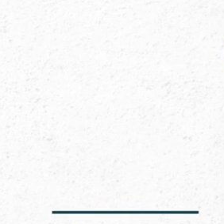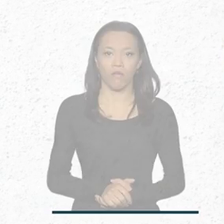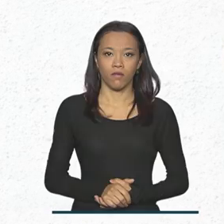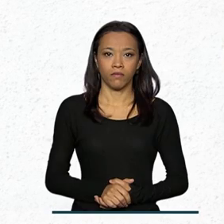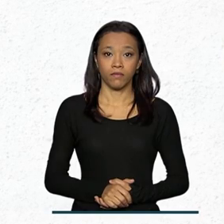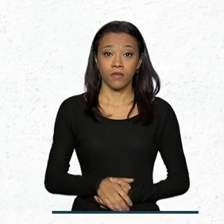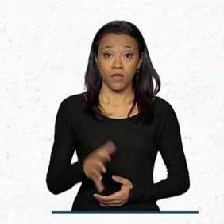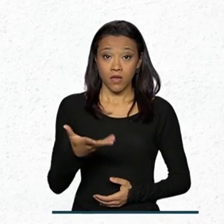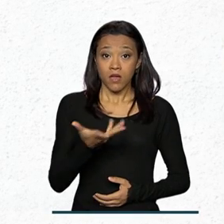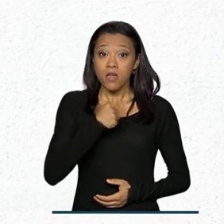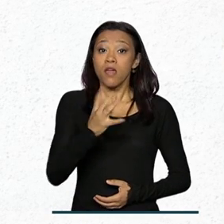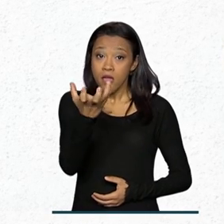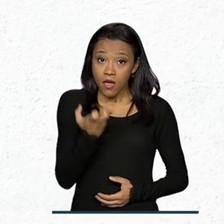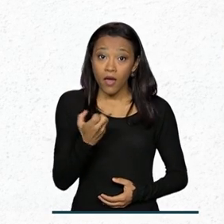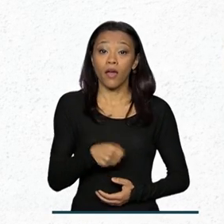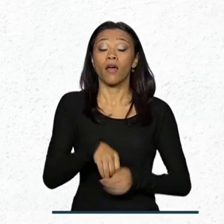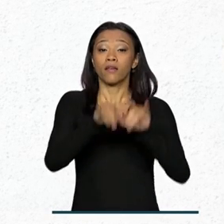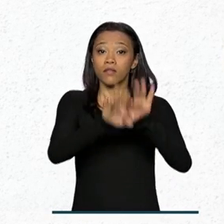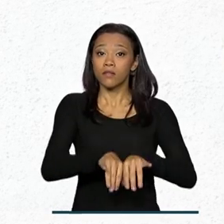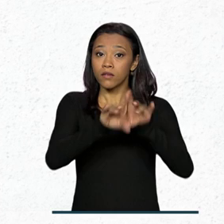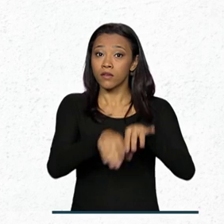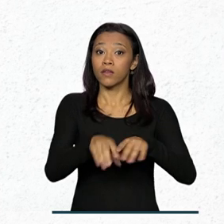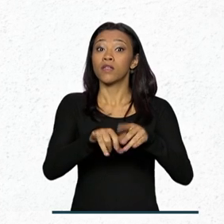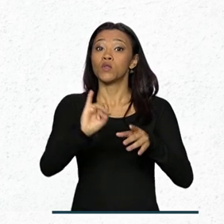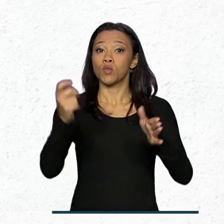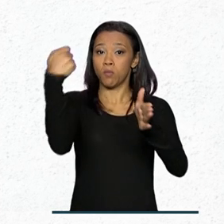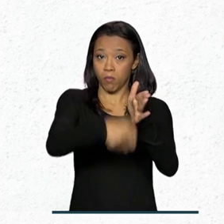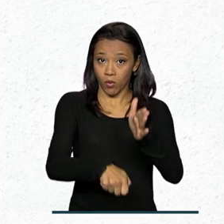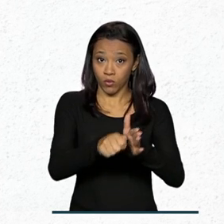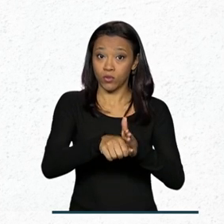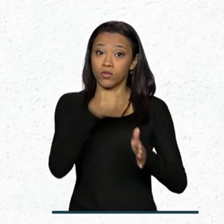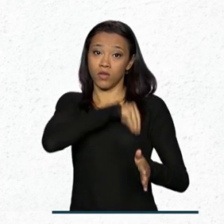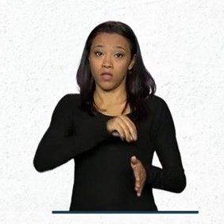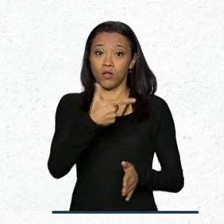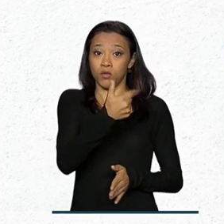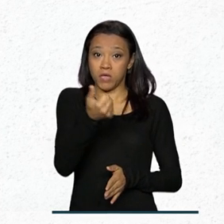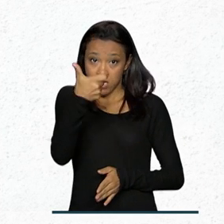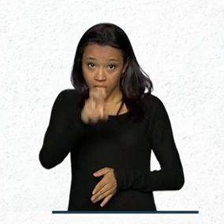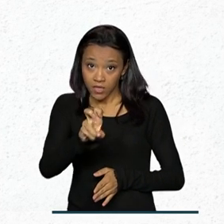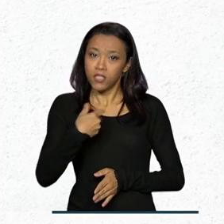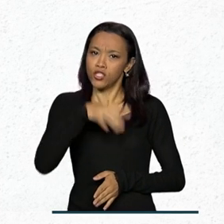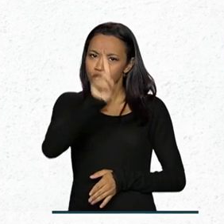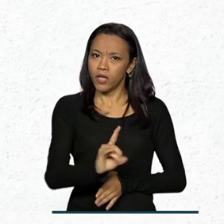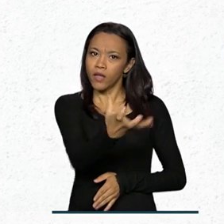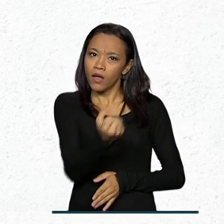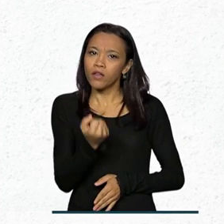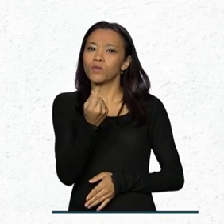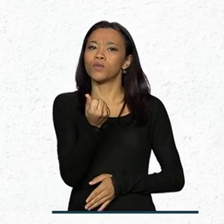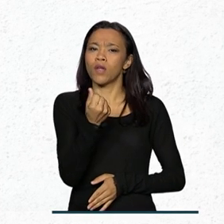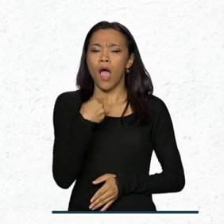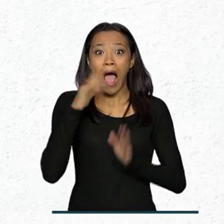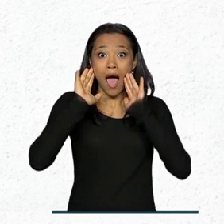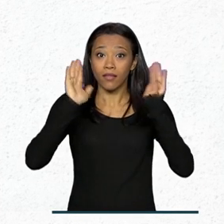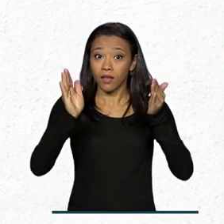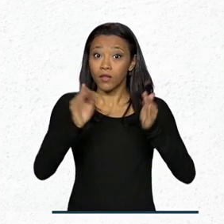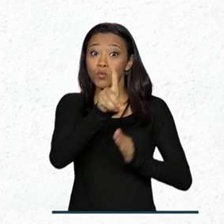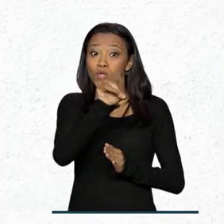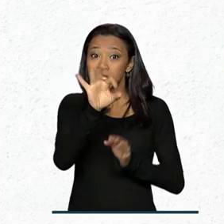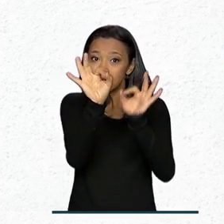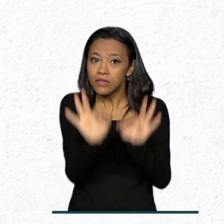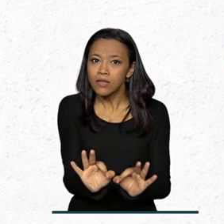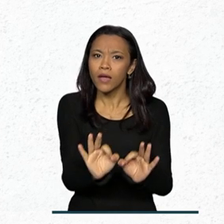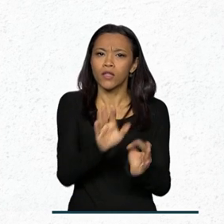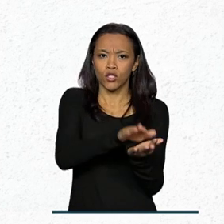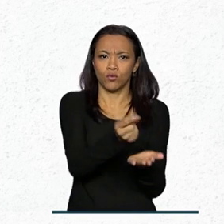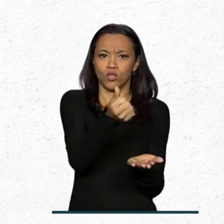Quem fizer a declaração de imposto de renda 2015 e tiver direito à restituição, deve ficar atento às datas em que os